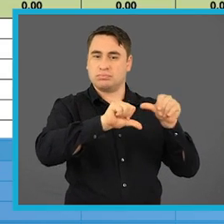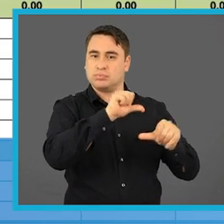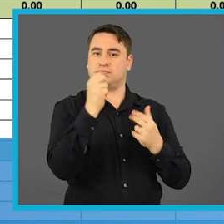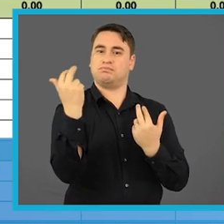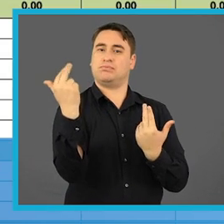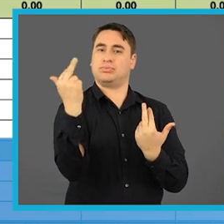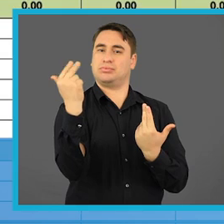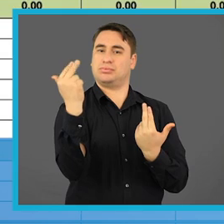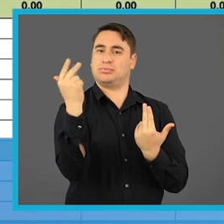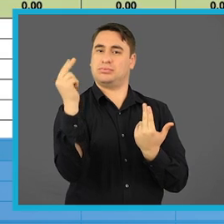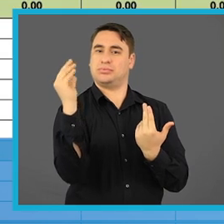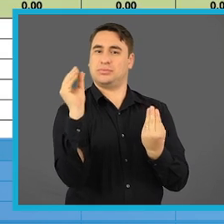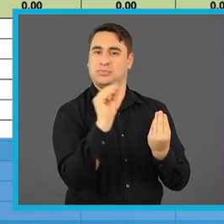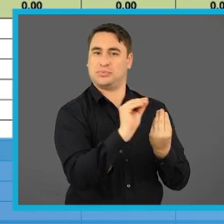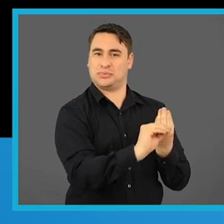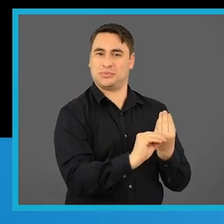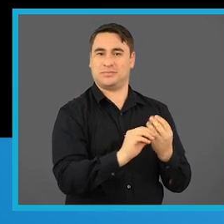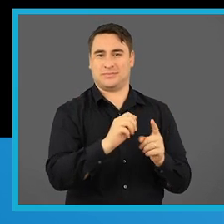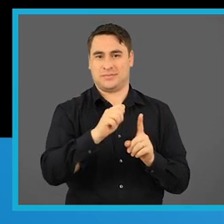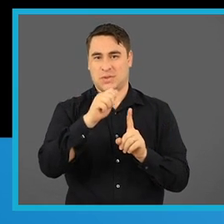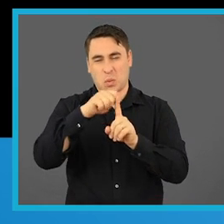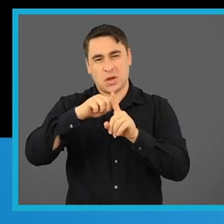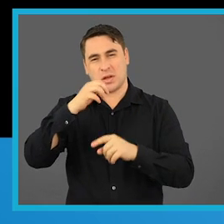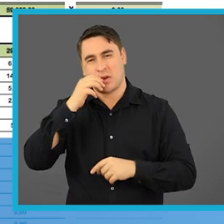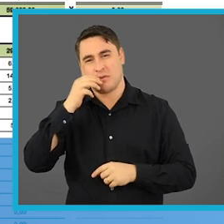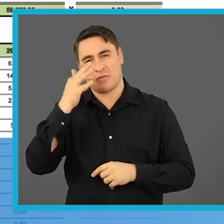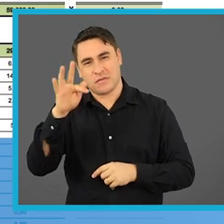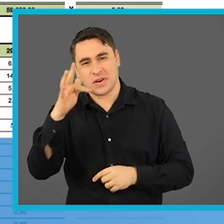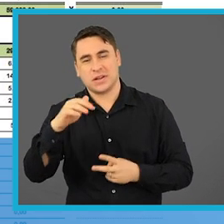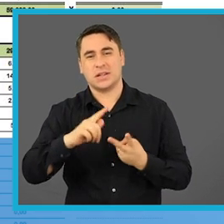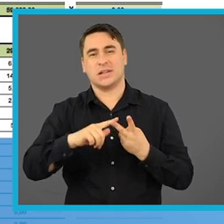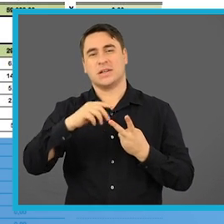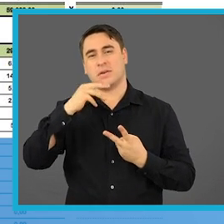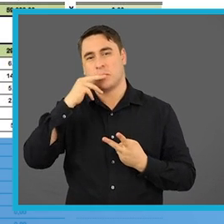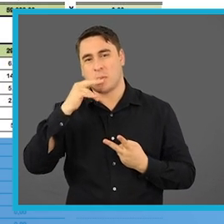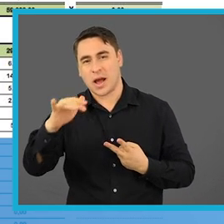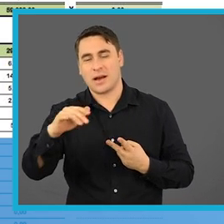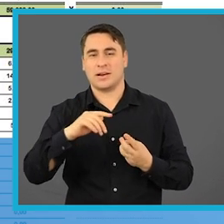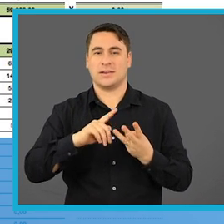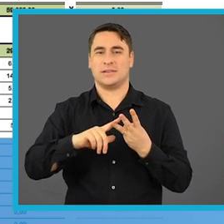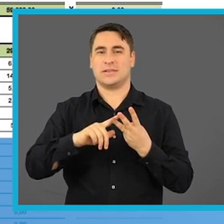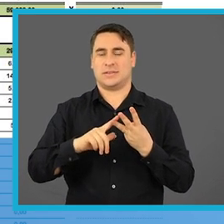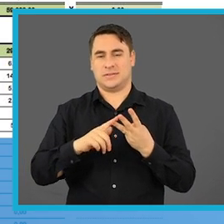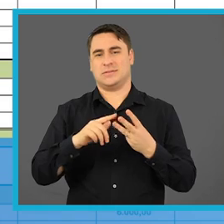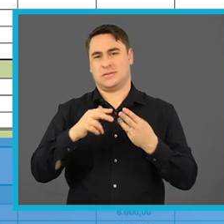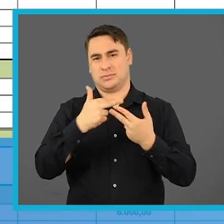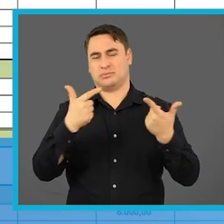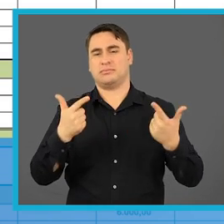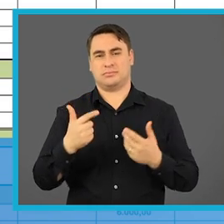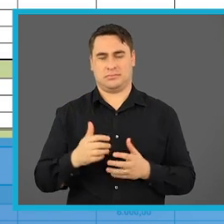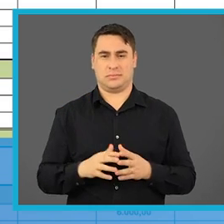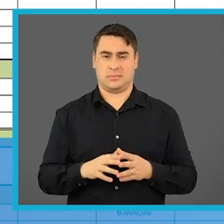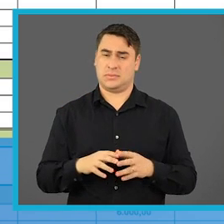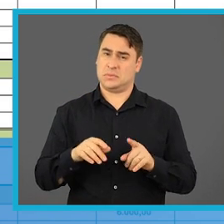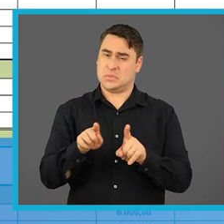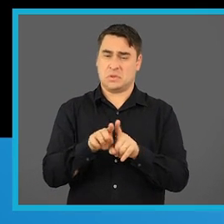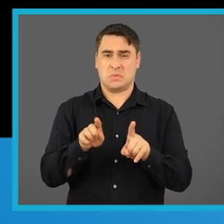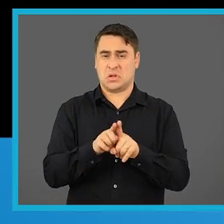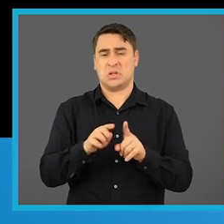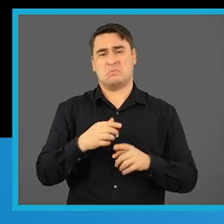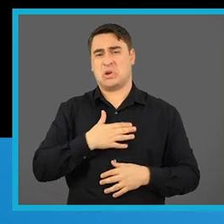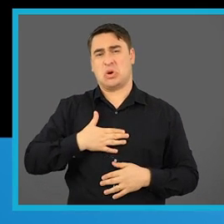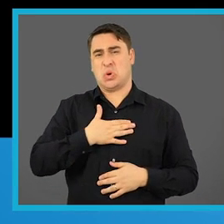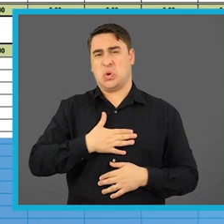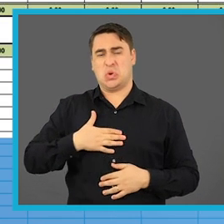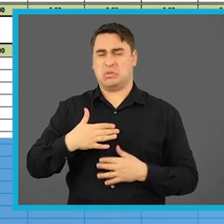ela já se encontra aqui, tanto em fevereiro, quanto em março, aqui mais uma vez o zoom, quanto